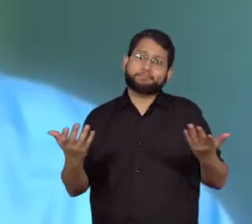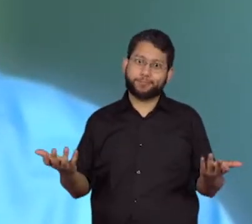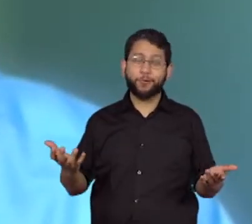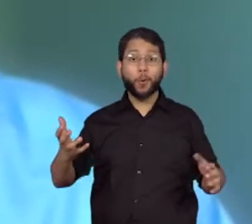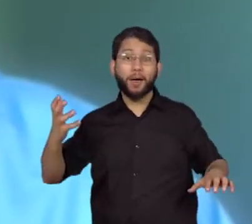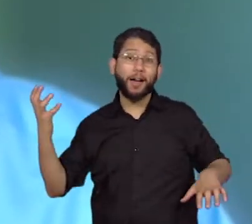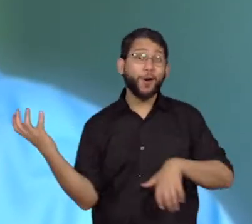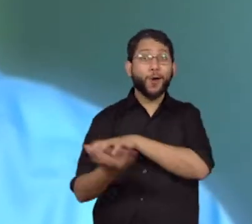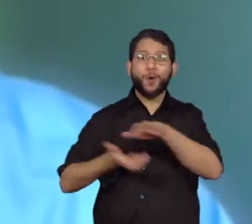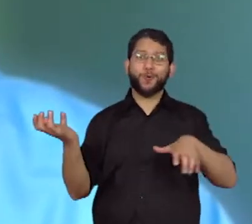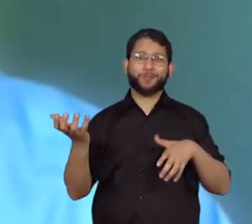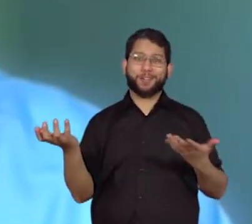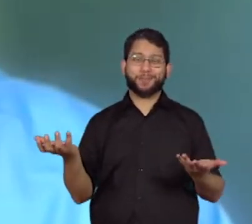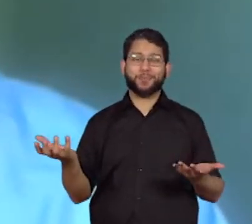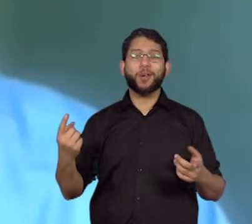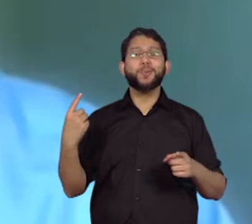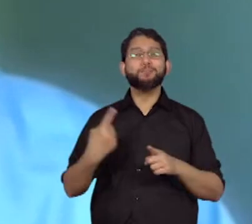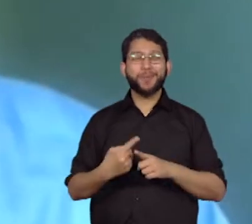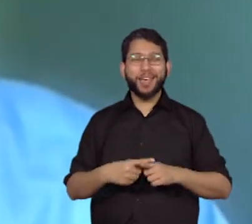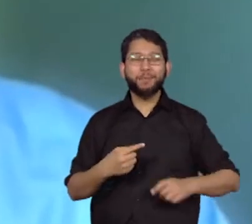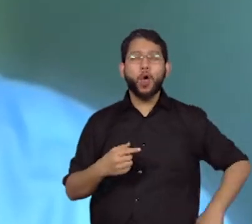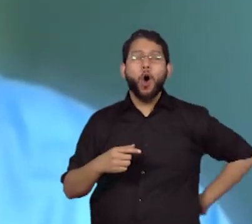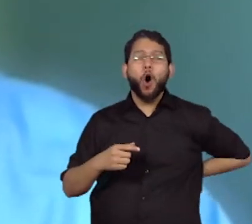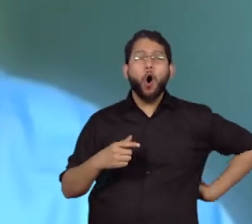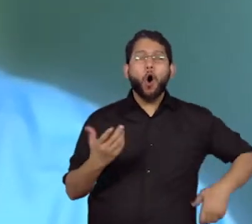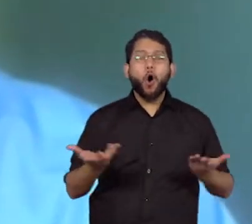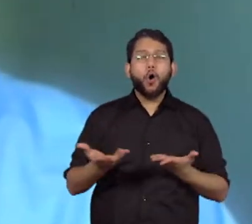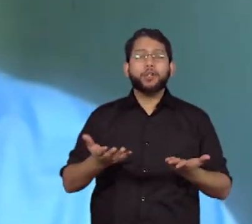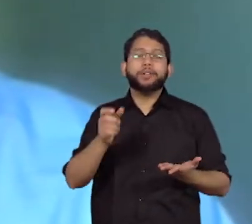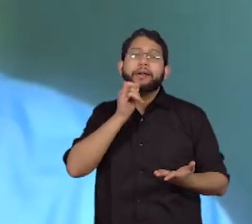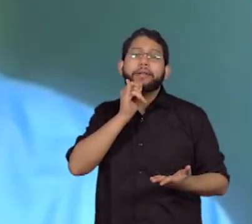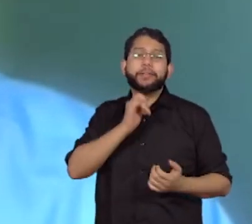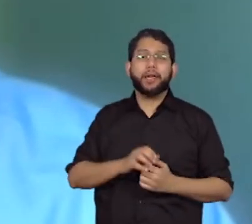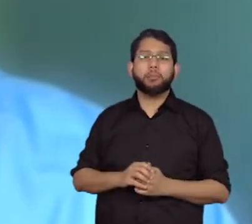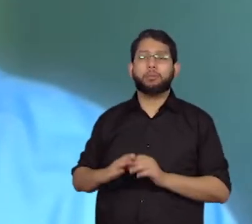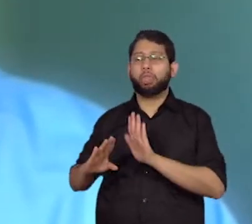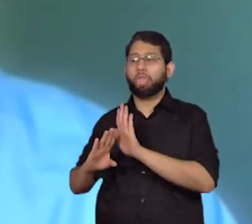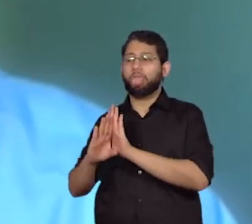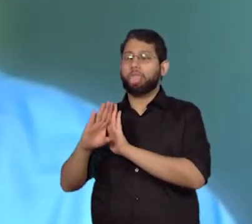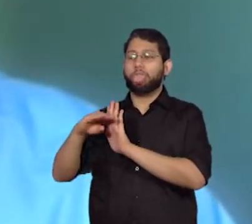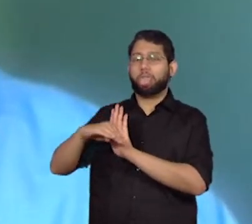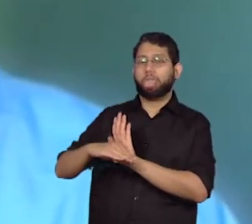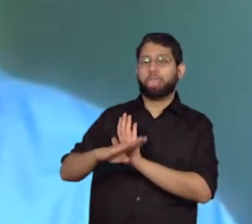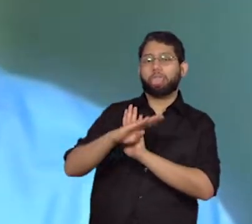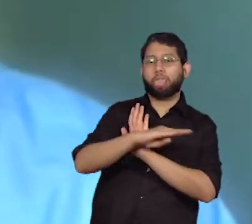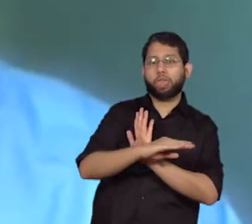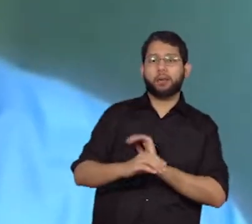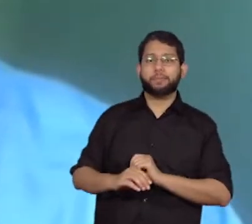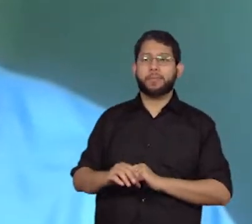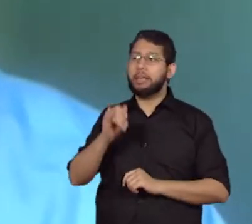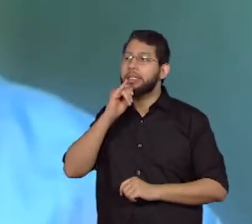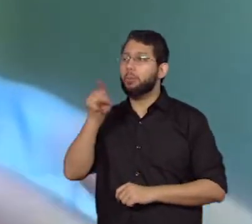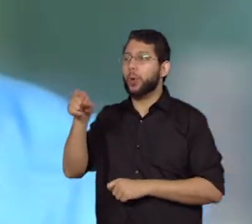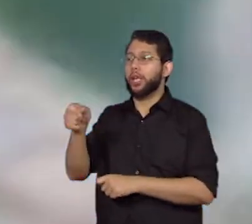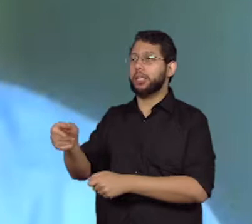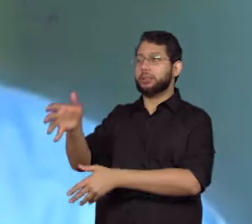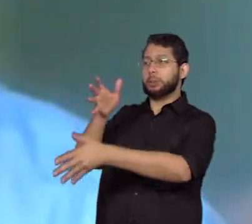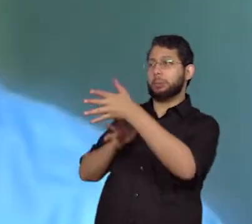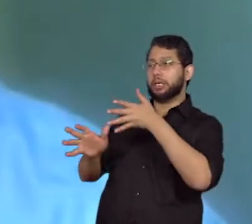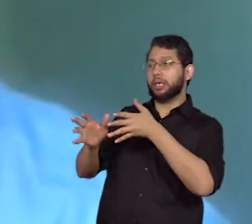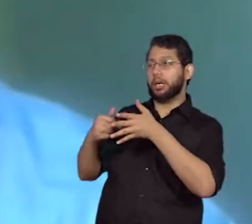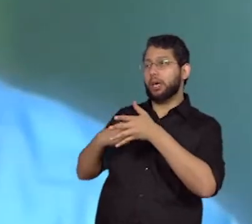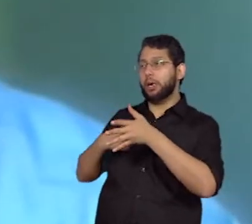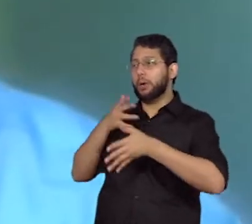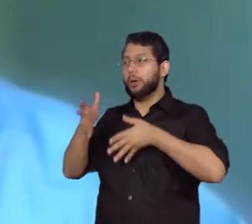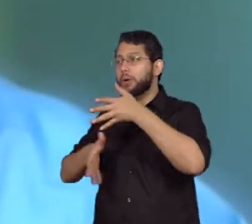não tem esse caminho de top-down, um fala, outro ouve, é uma